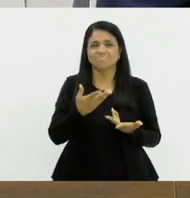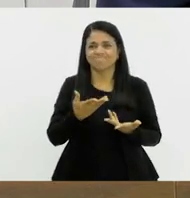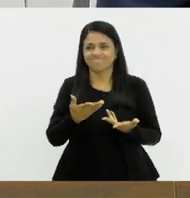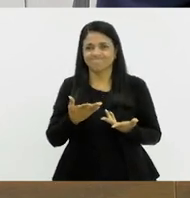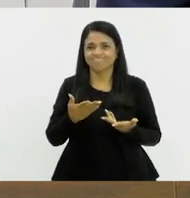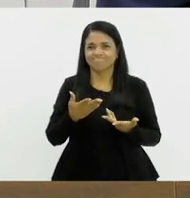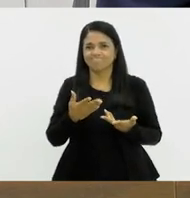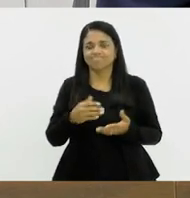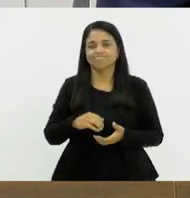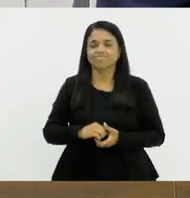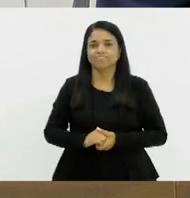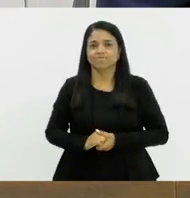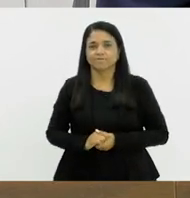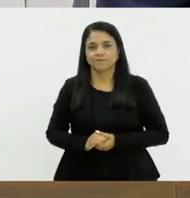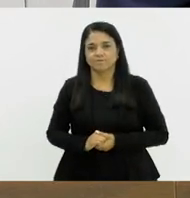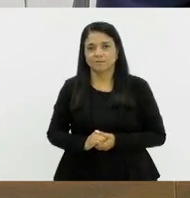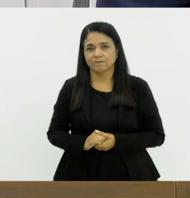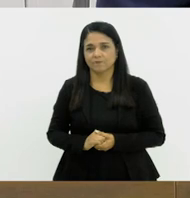Ó,